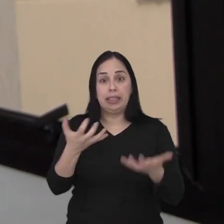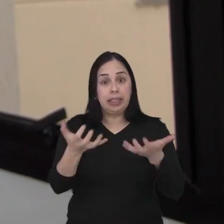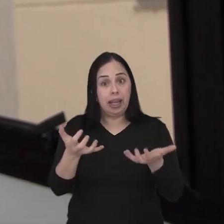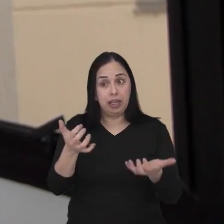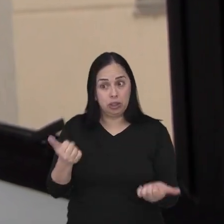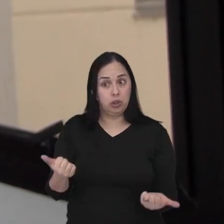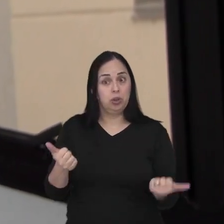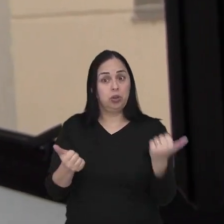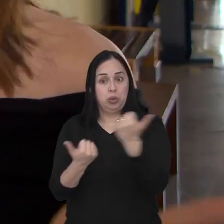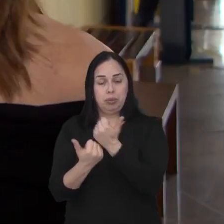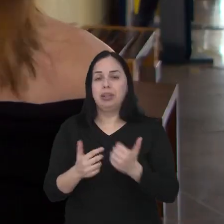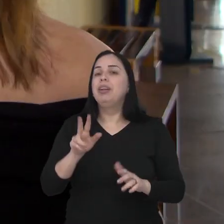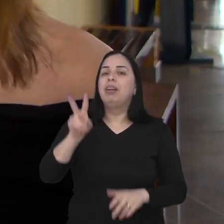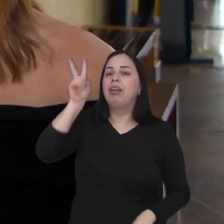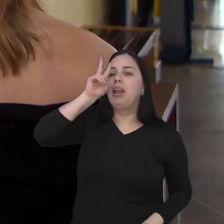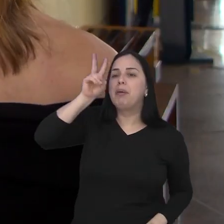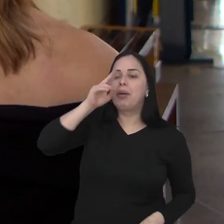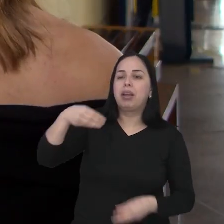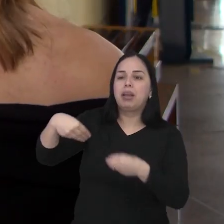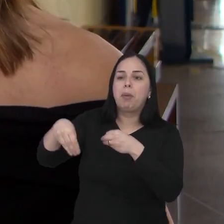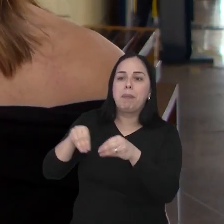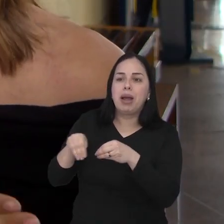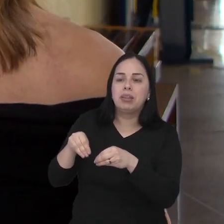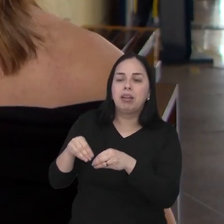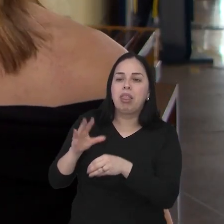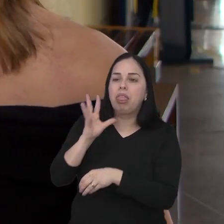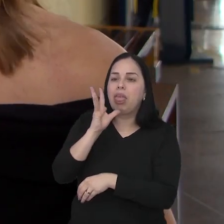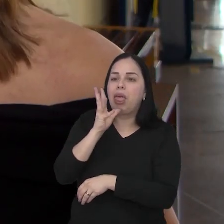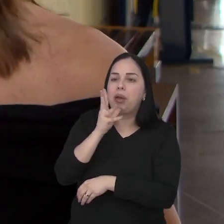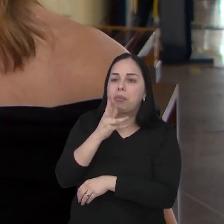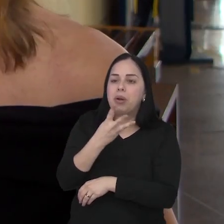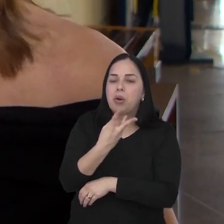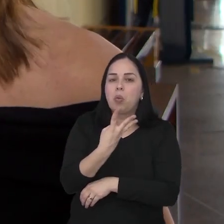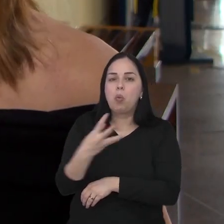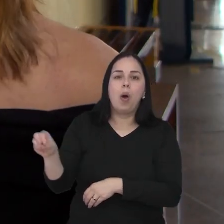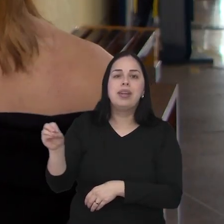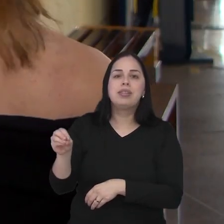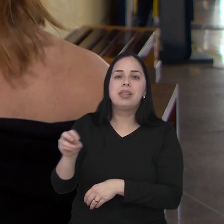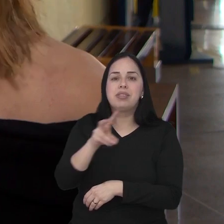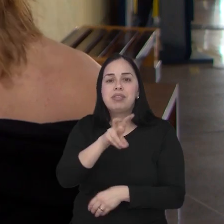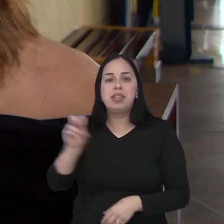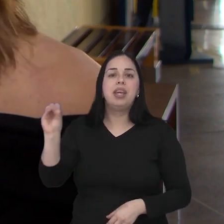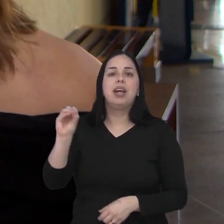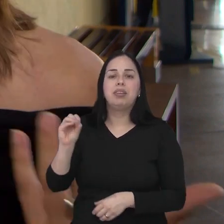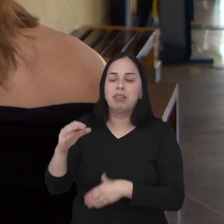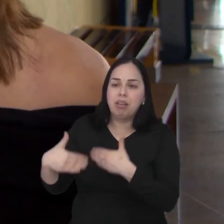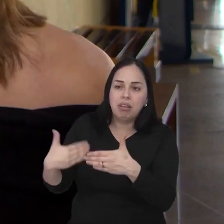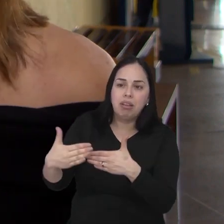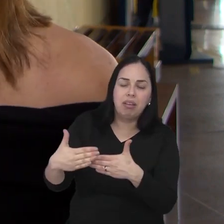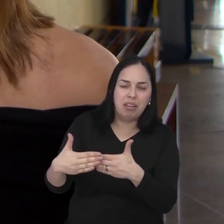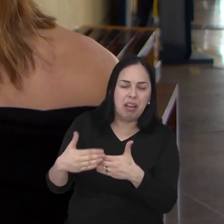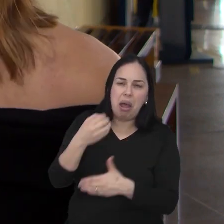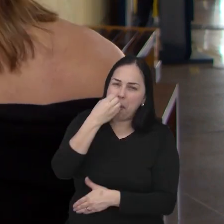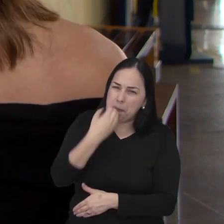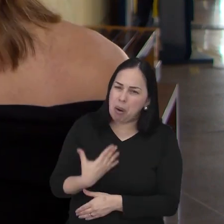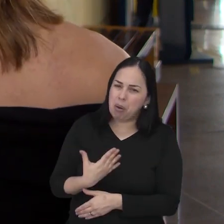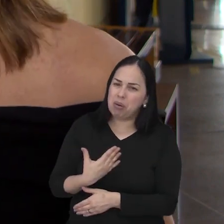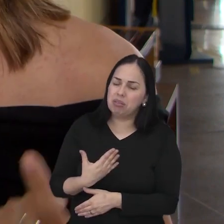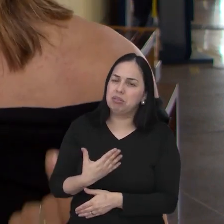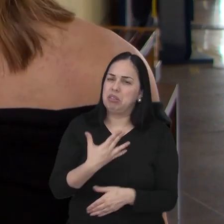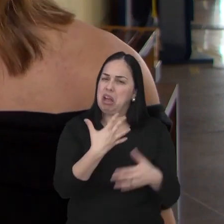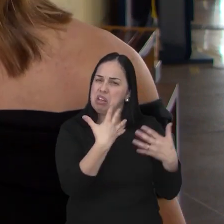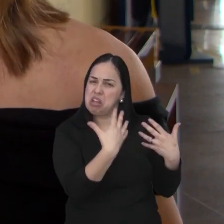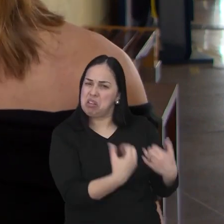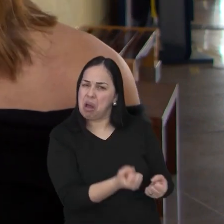pensa em substituí-los. É só lembrar que o plástico demora até 400, 500 anos para se decompor. Então, será que vale a pena? Será que não vale a pena a